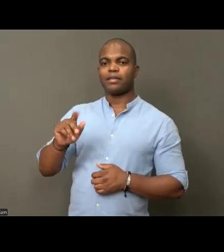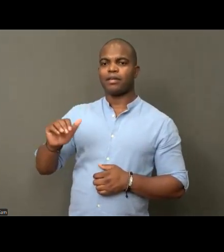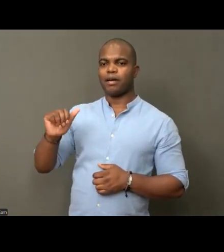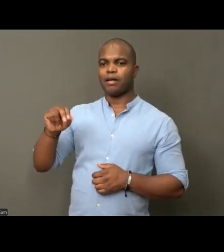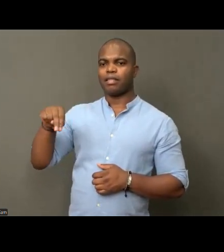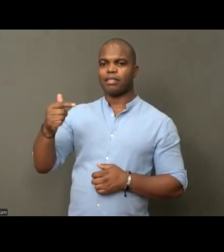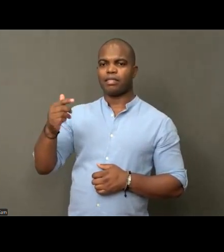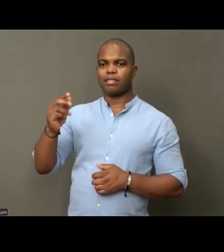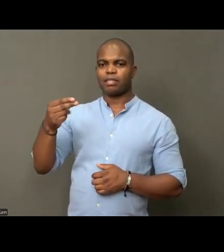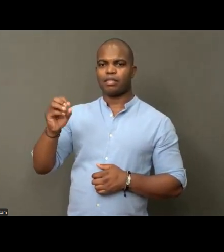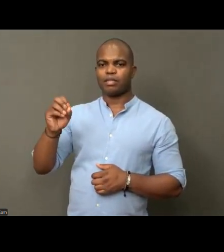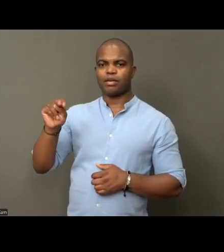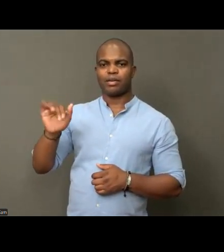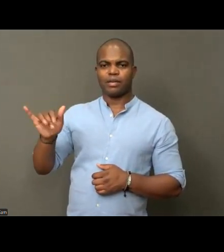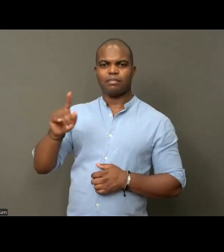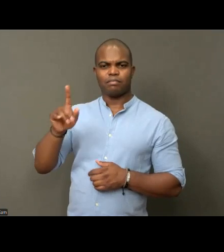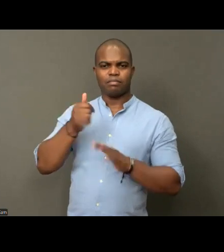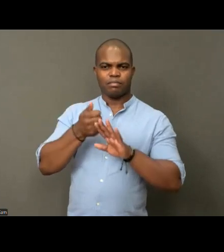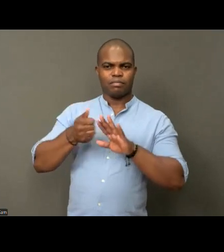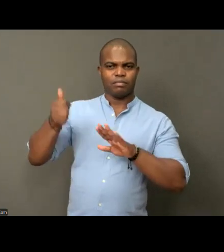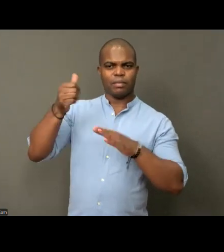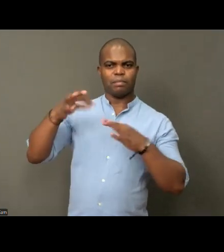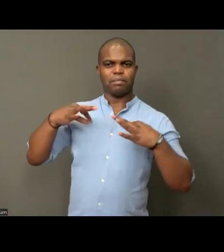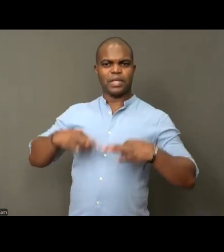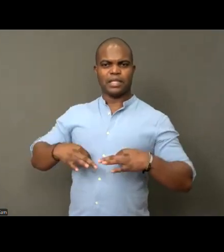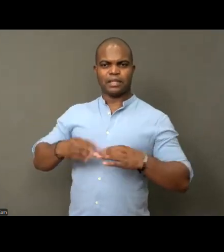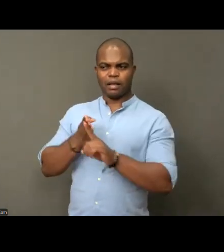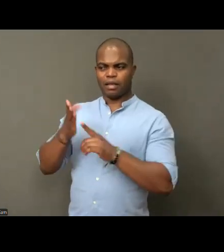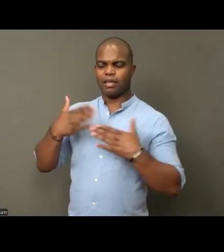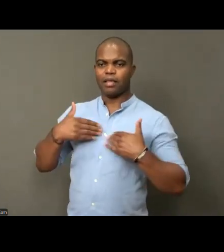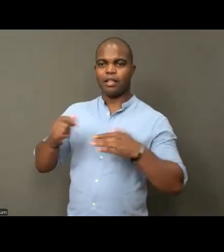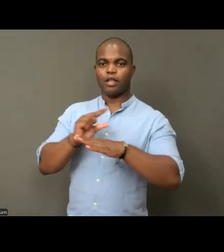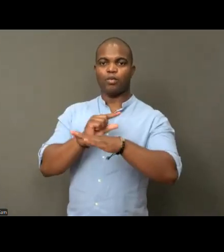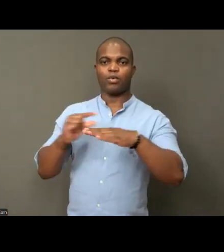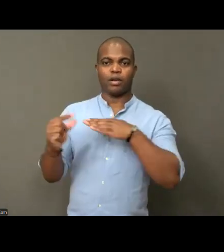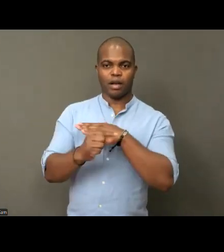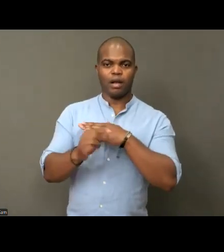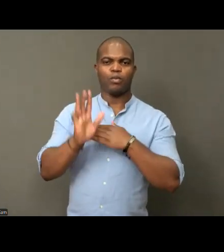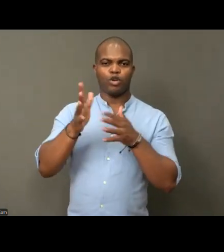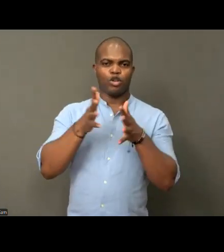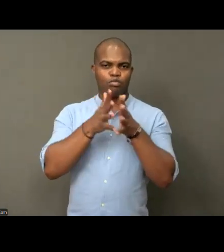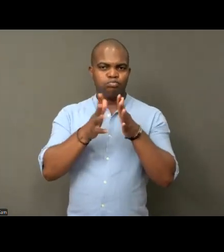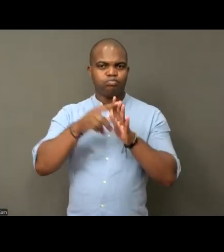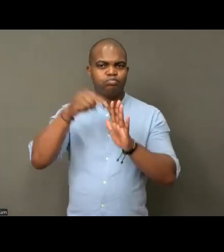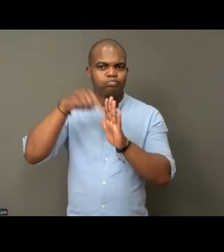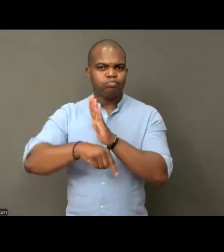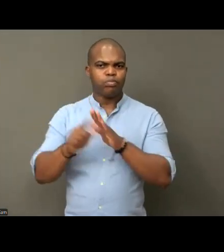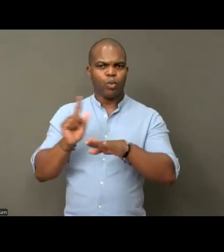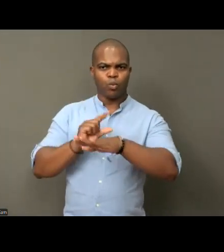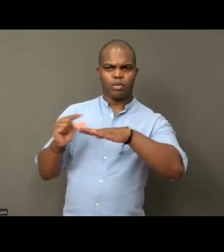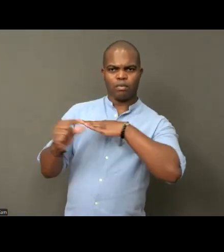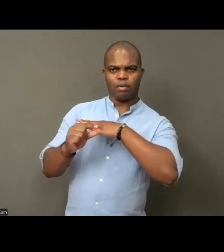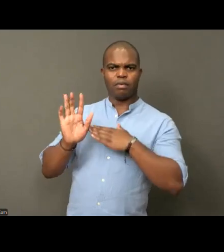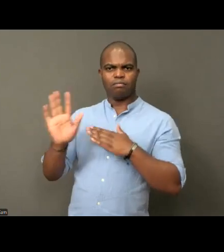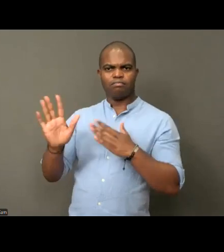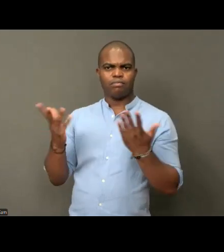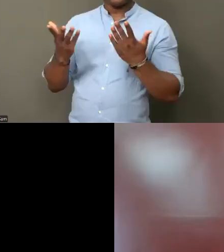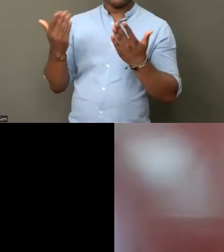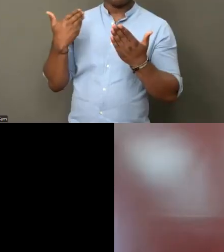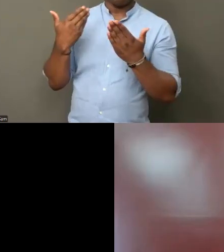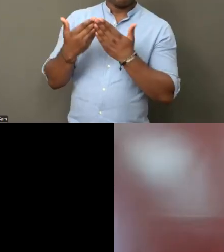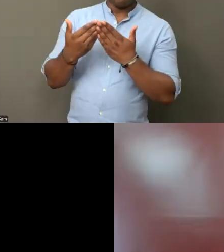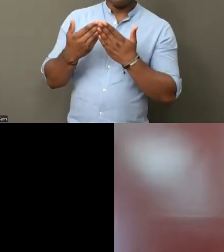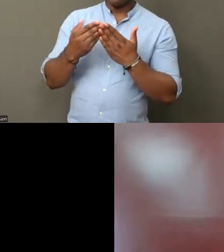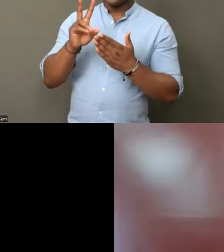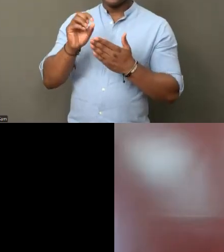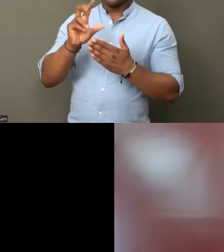sobre os esforços da Guiana para fortalecer esforços para eliminar várias doenças transmissíveis até 2030. Seja bem-vindo, Dr.